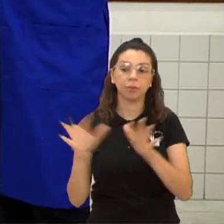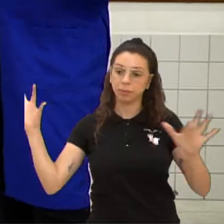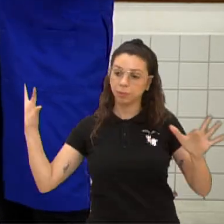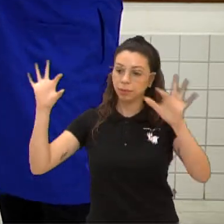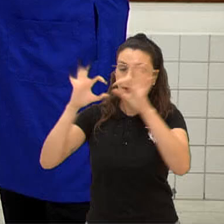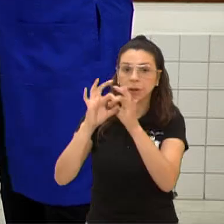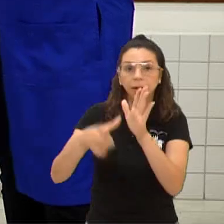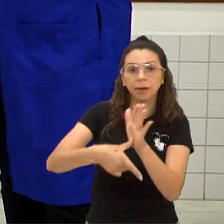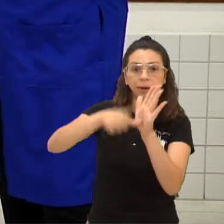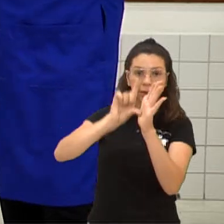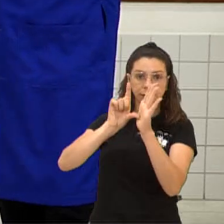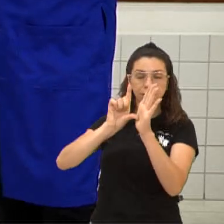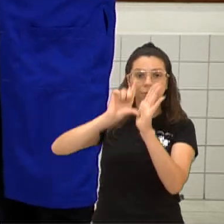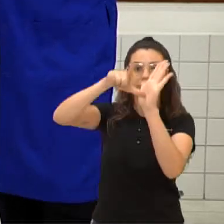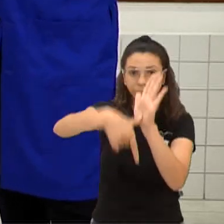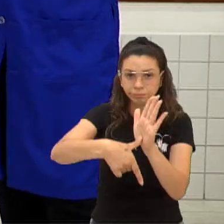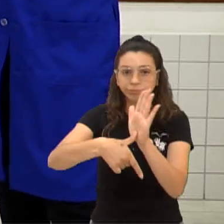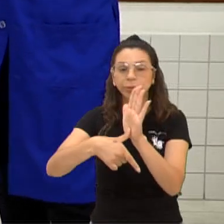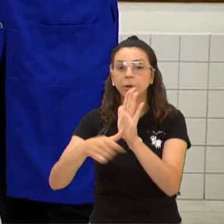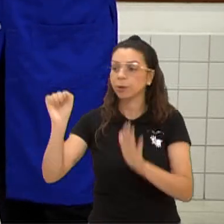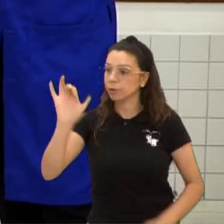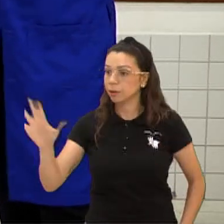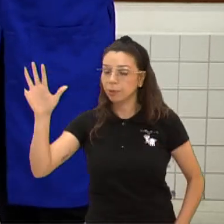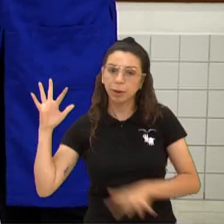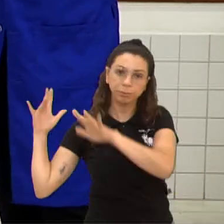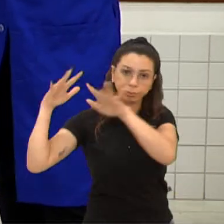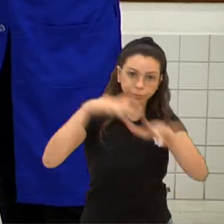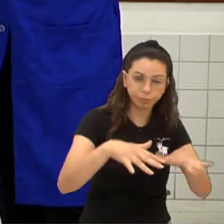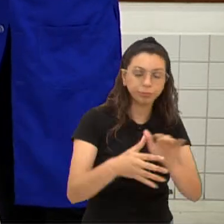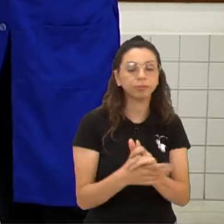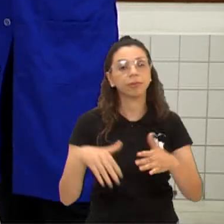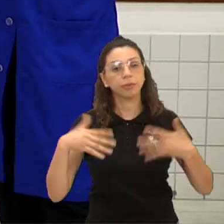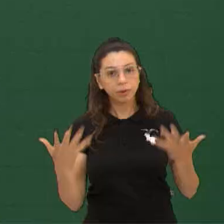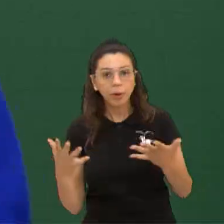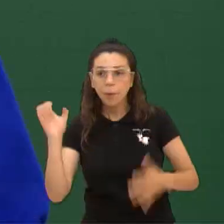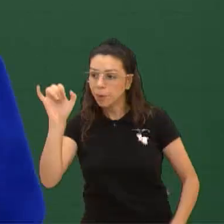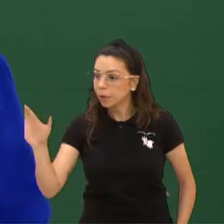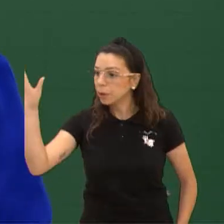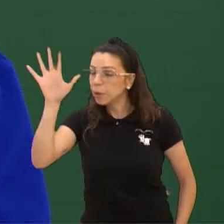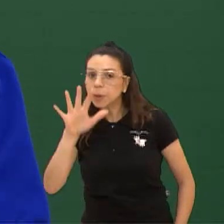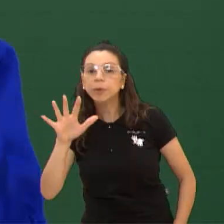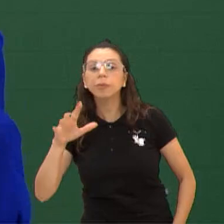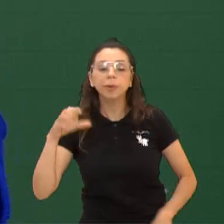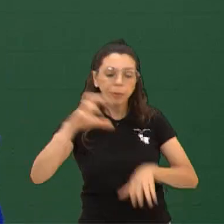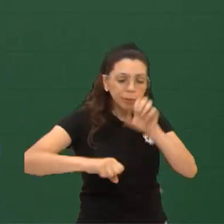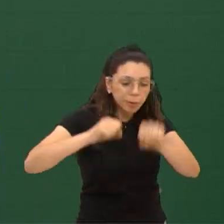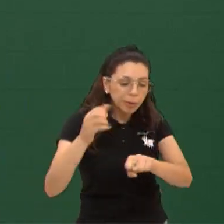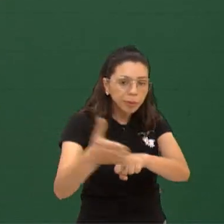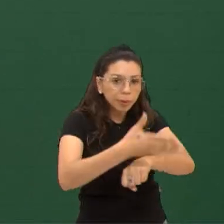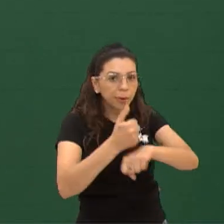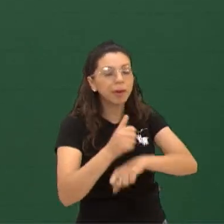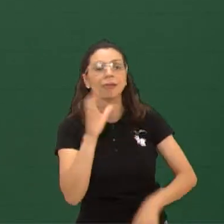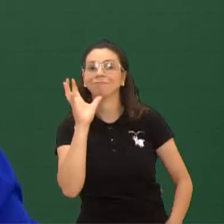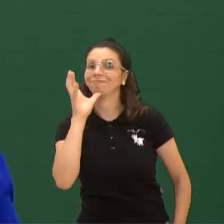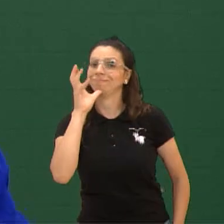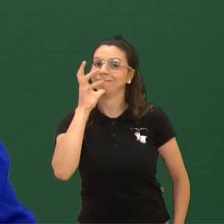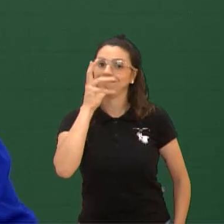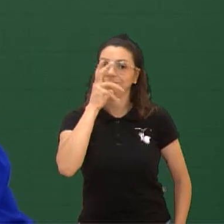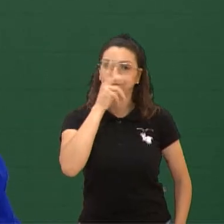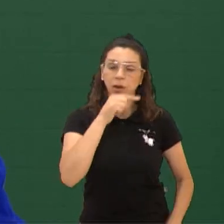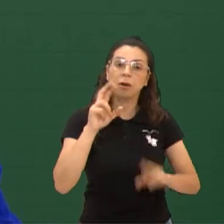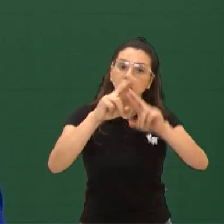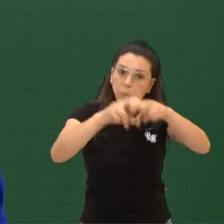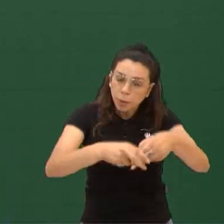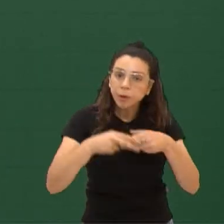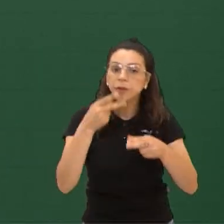chegada do europeu. A chegada do europeu, dentre a colonização mundial, ela se dá de maneira mais tardia, por isso aparece ali